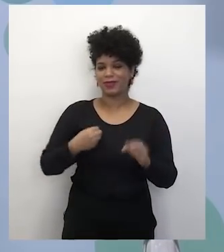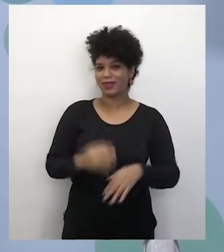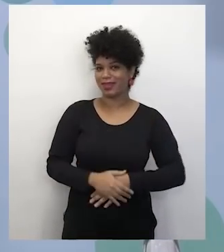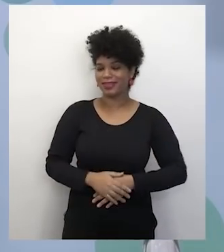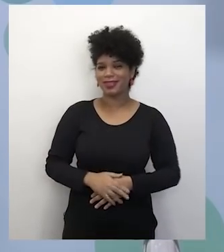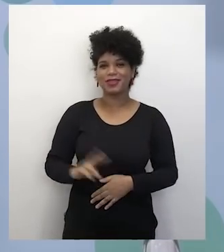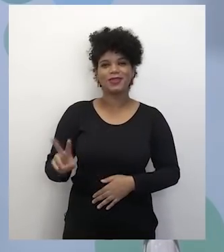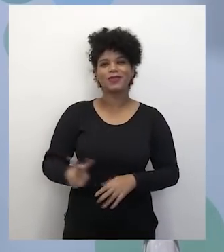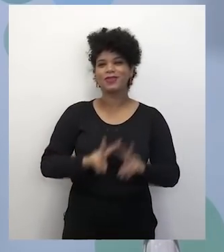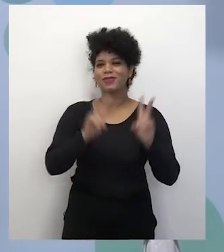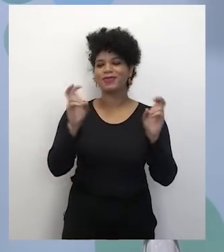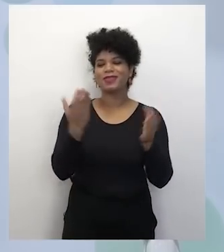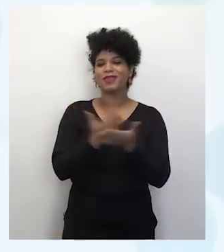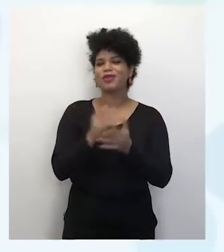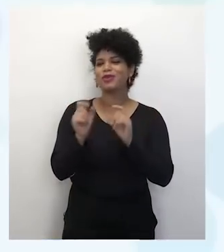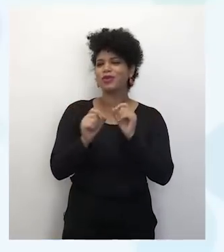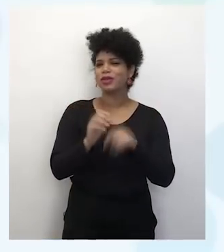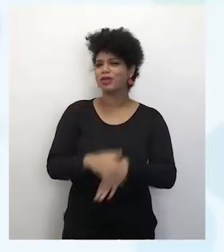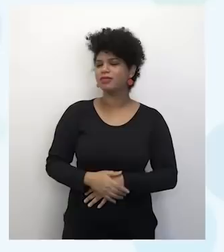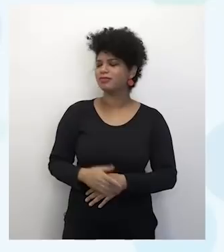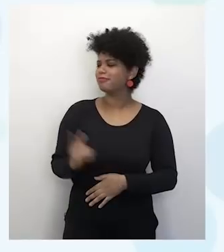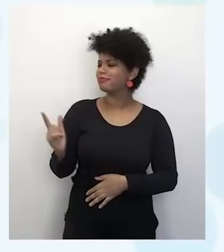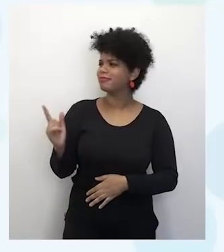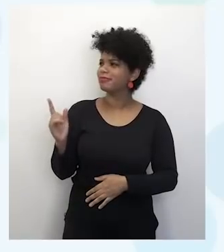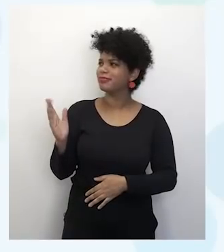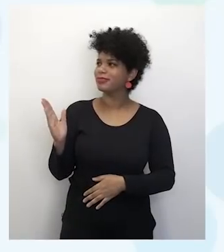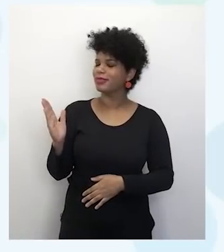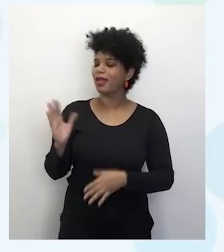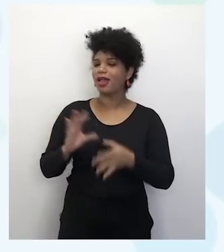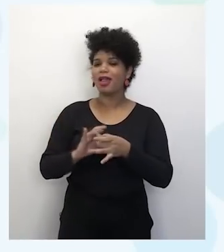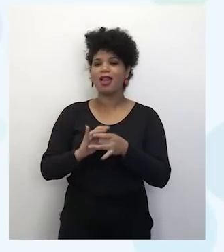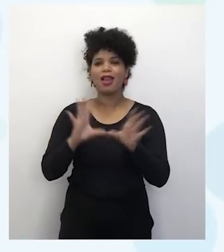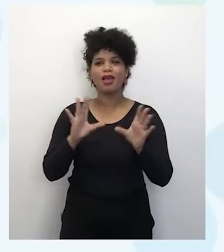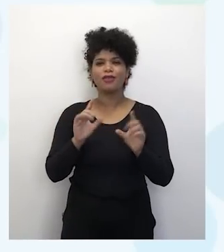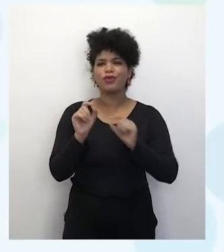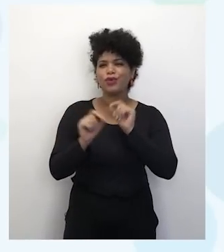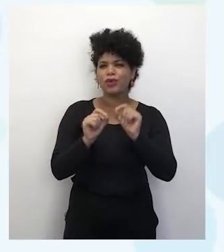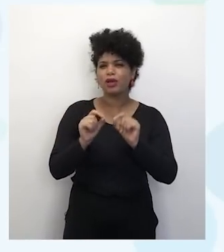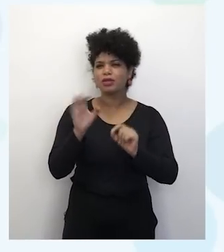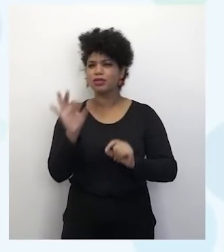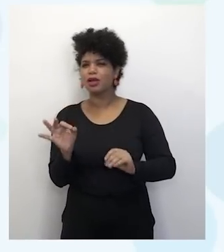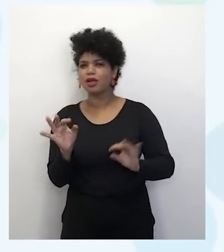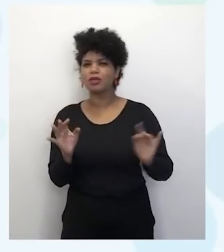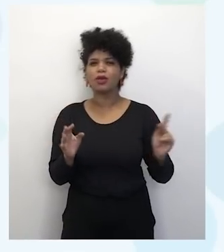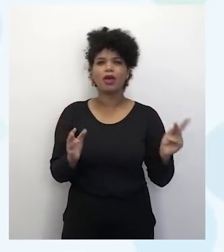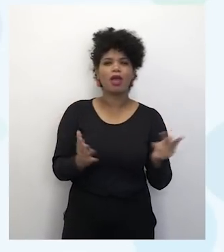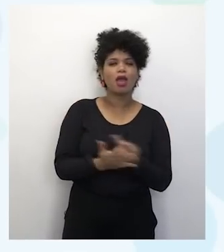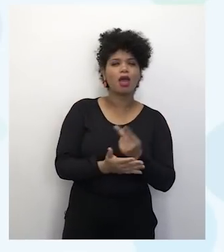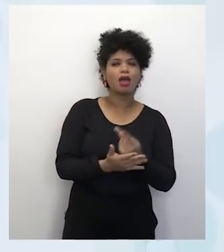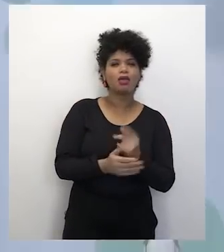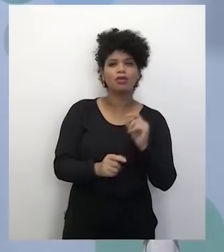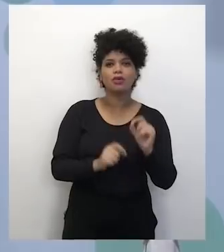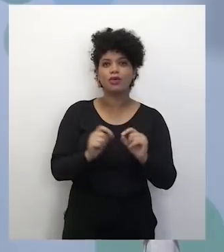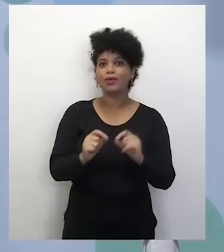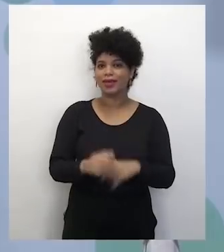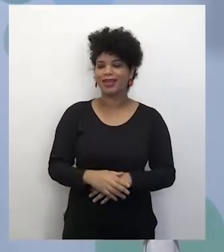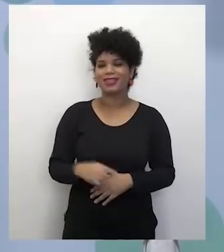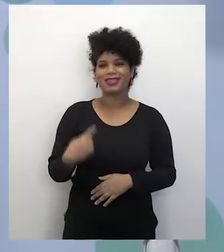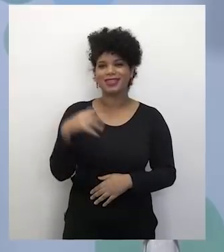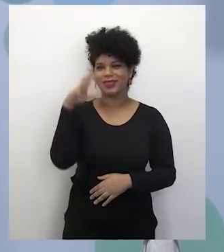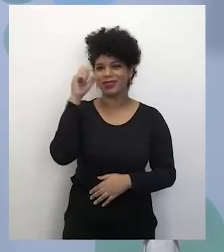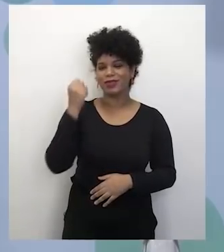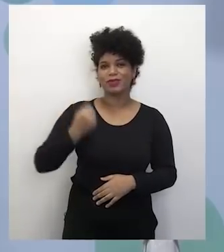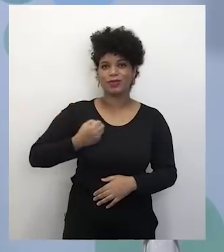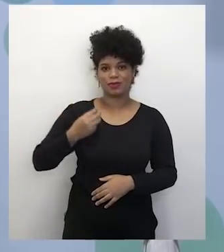da nossa aula hoje é o que é ser livre? O que é certo e errado? É a nossa situação de aprendizagem